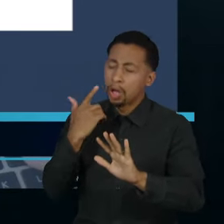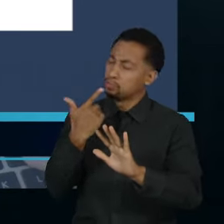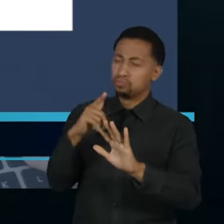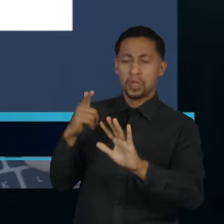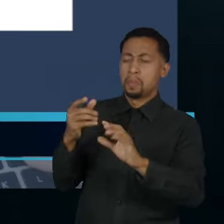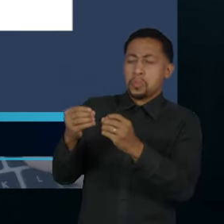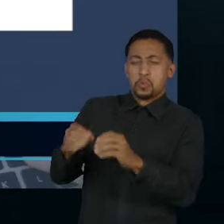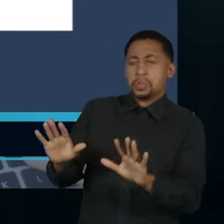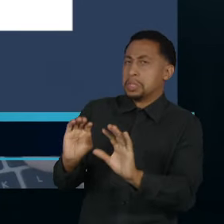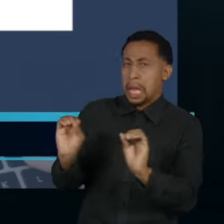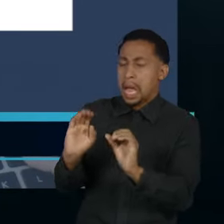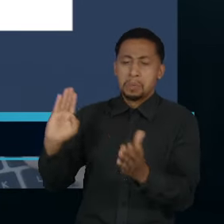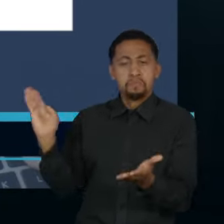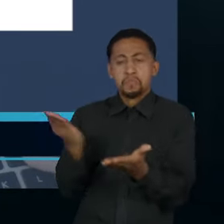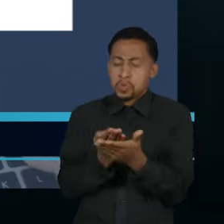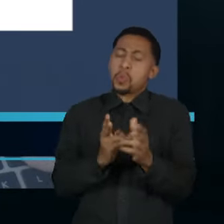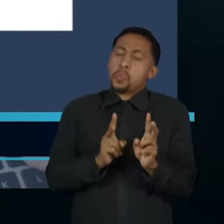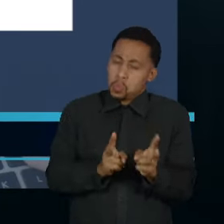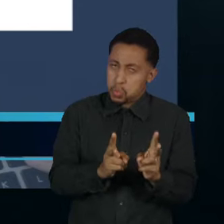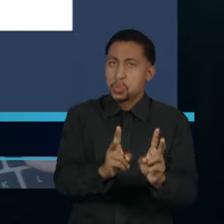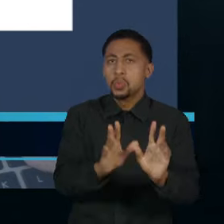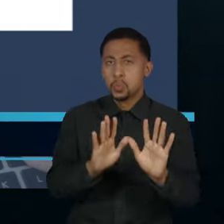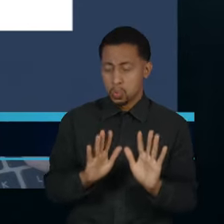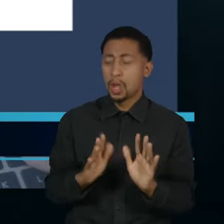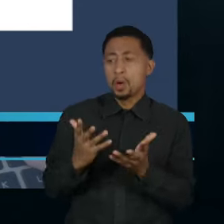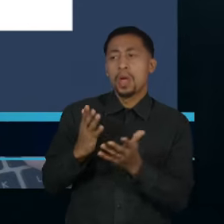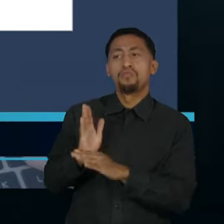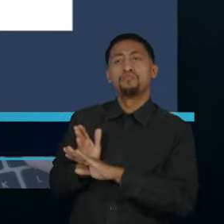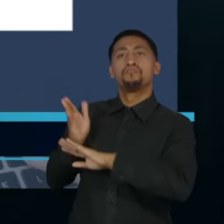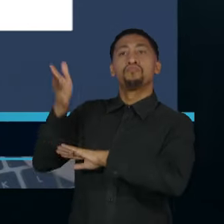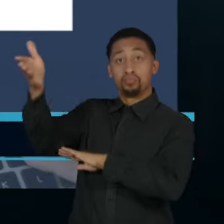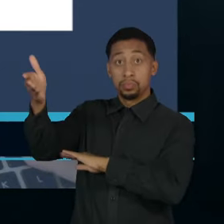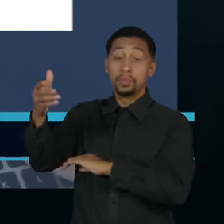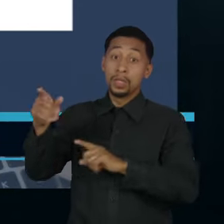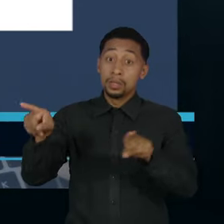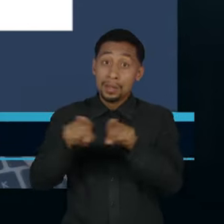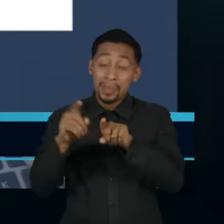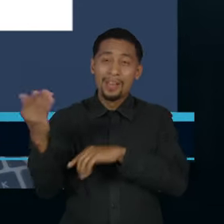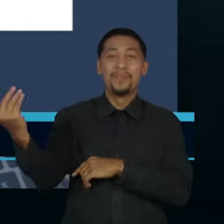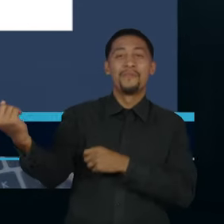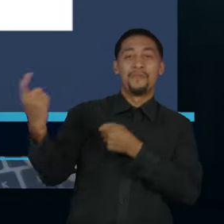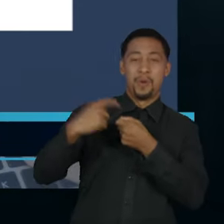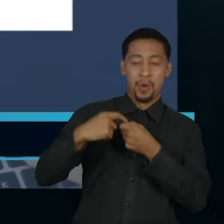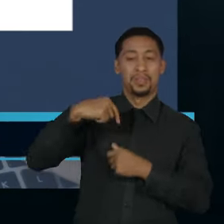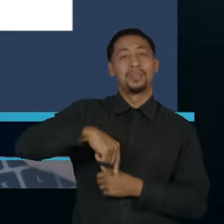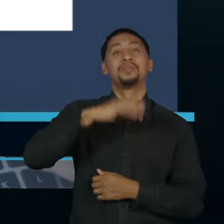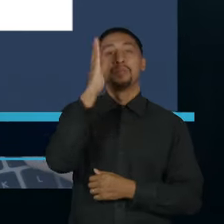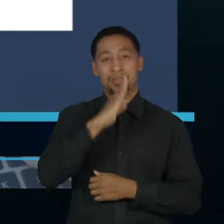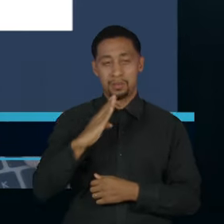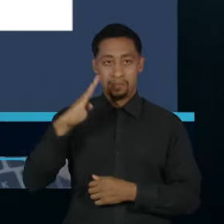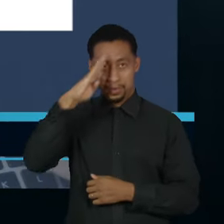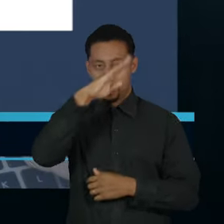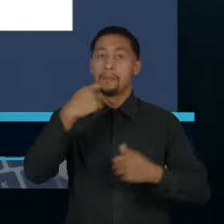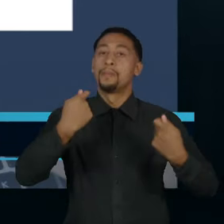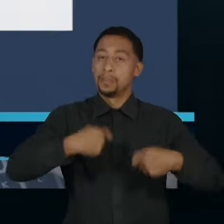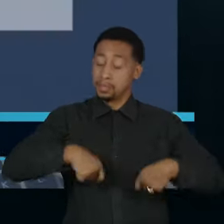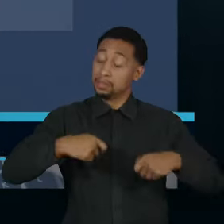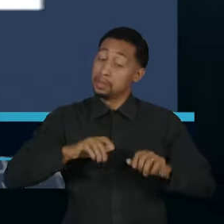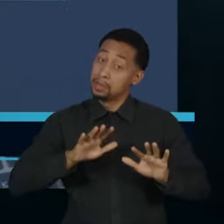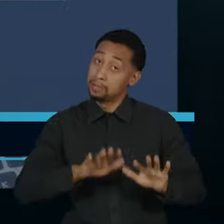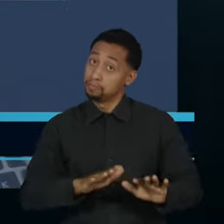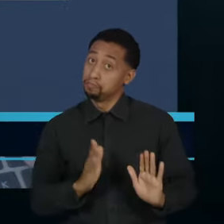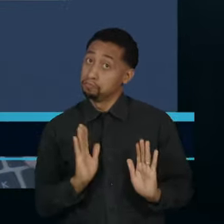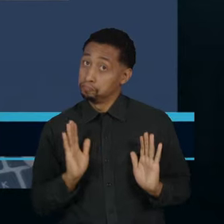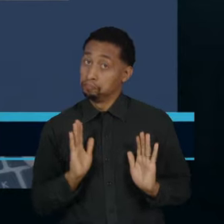processo, especialmente considerando os compromissos previamente agendados no Brasil, que demandam a presença do peticionário após seu retorno.